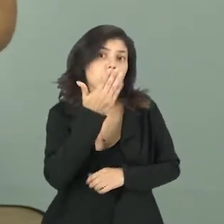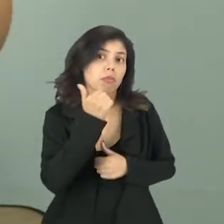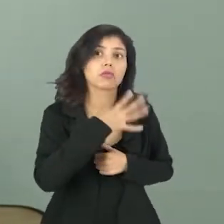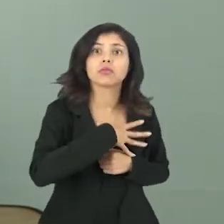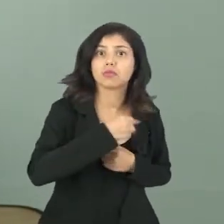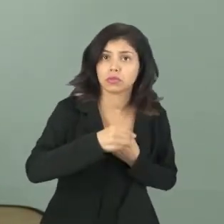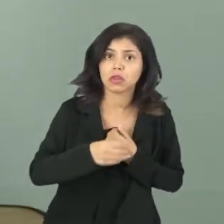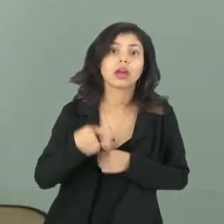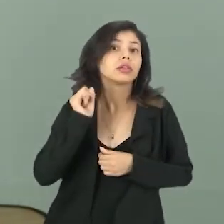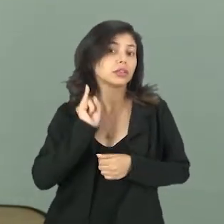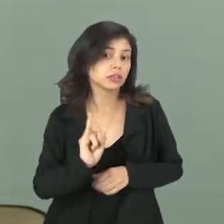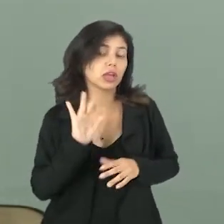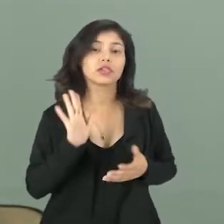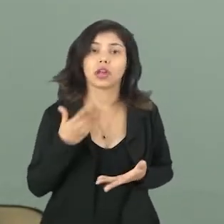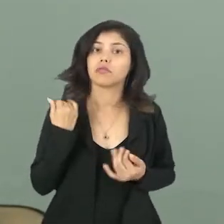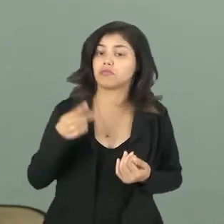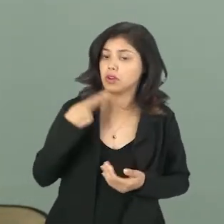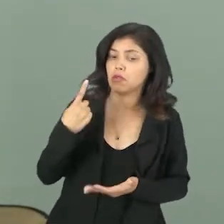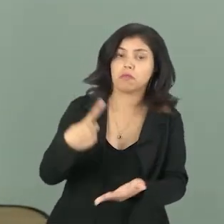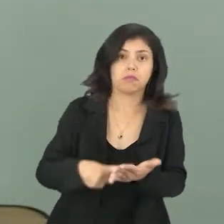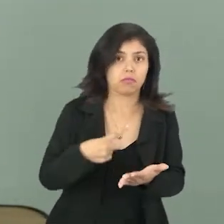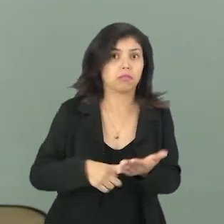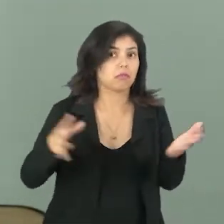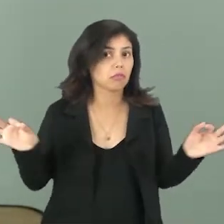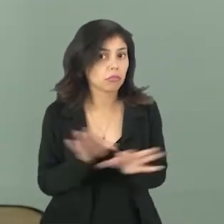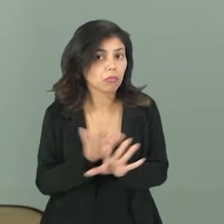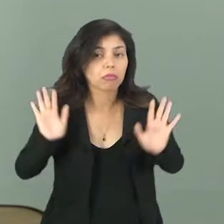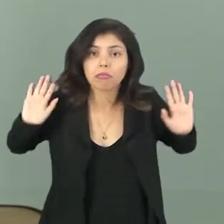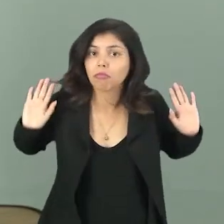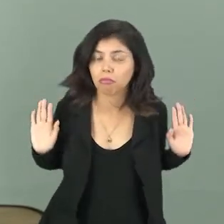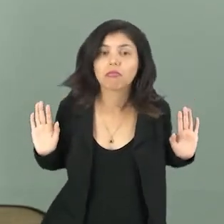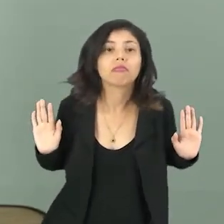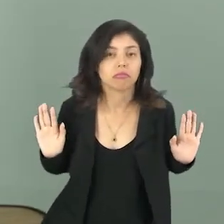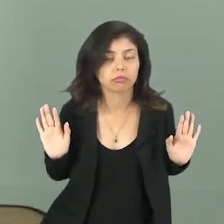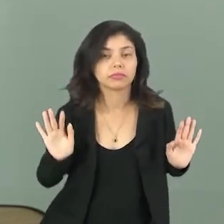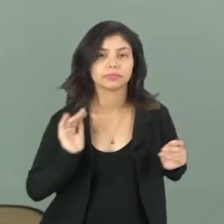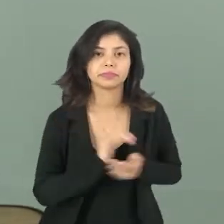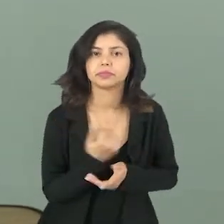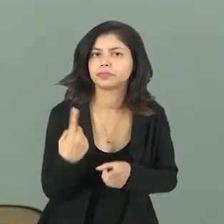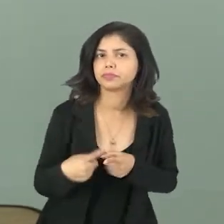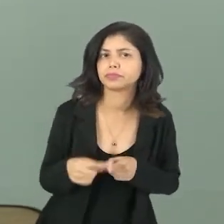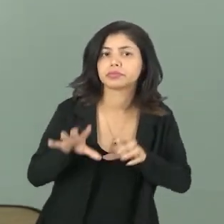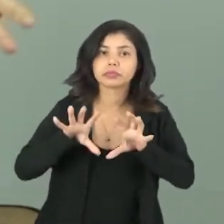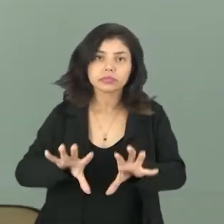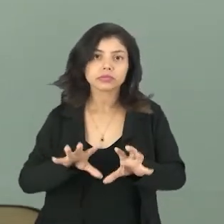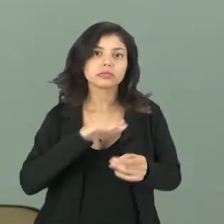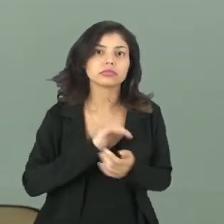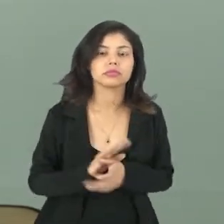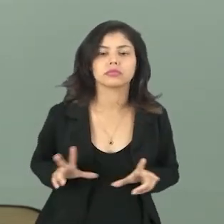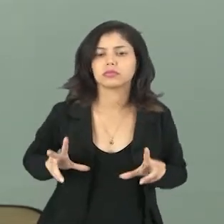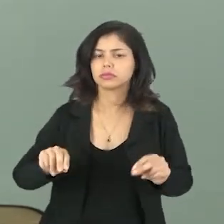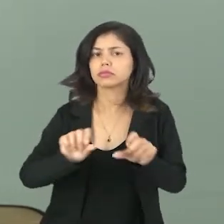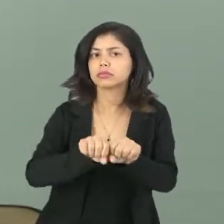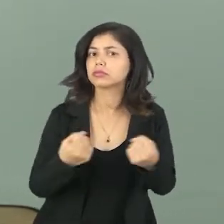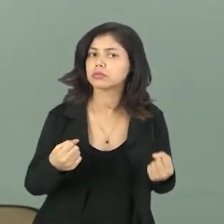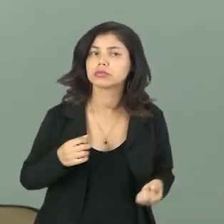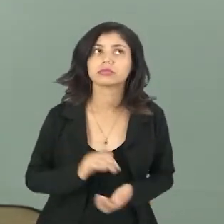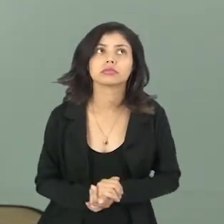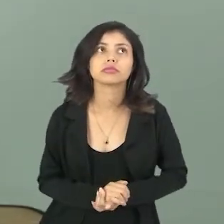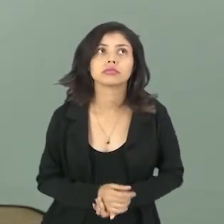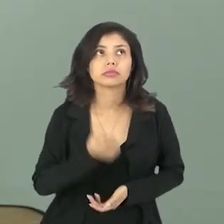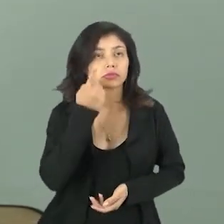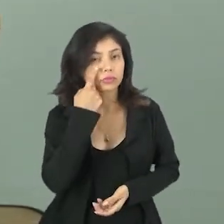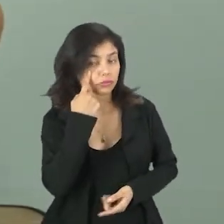comido seus filhotes sendo que havia sido feito um trato um acordo e Por que então que águia quebra o combinado